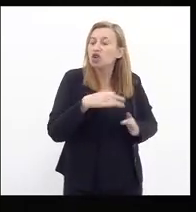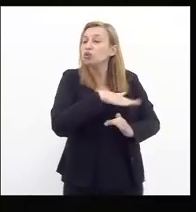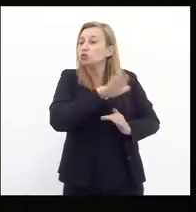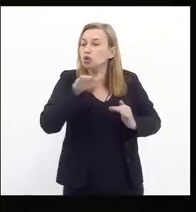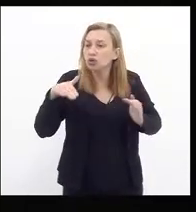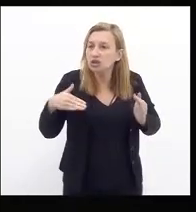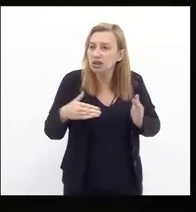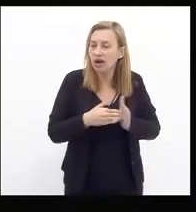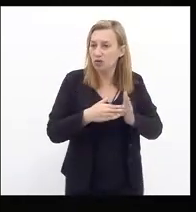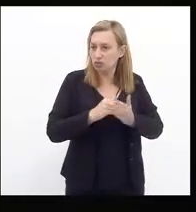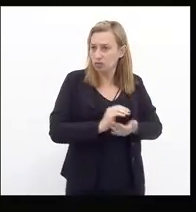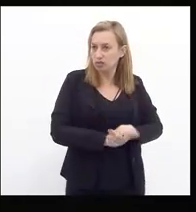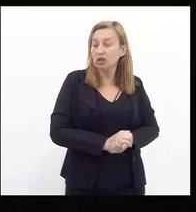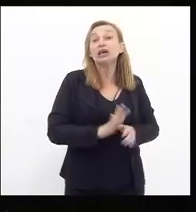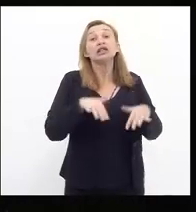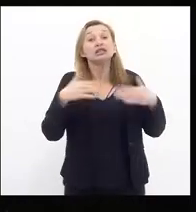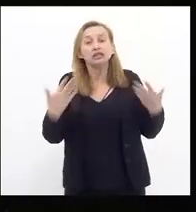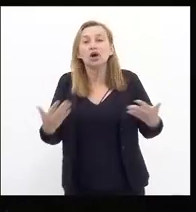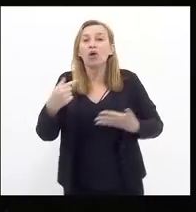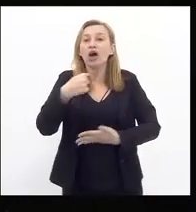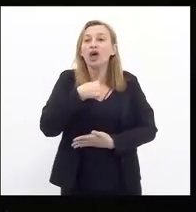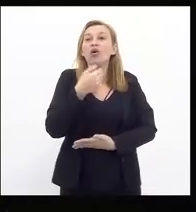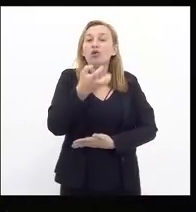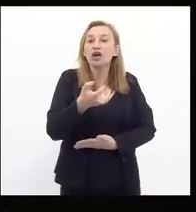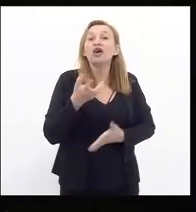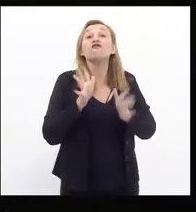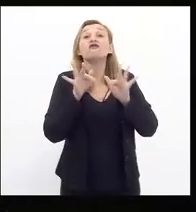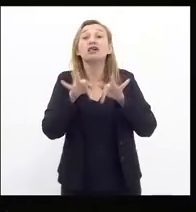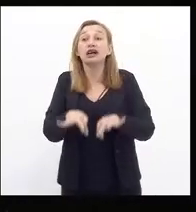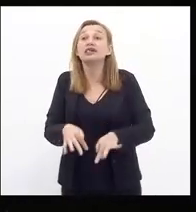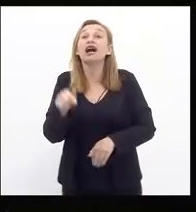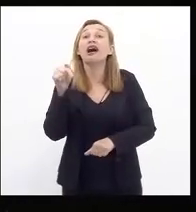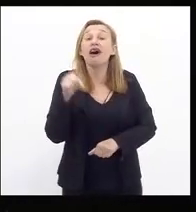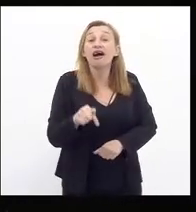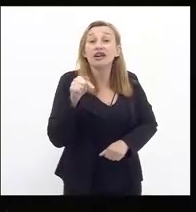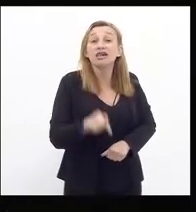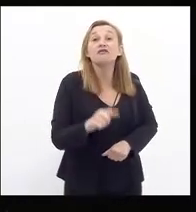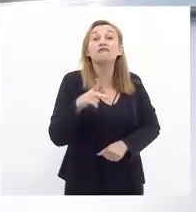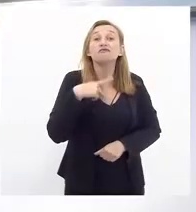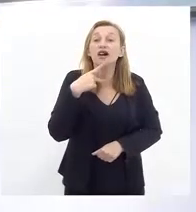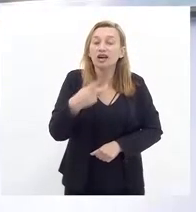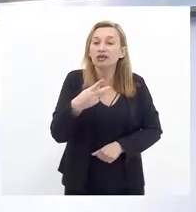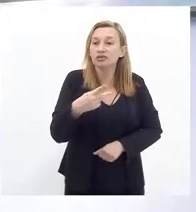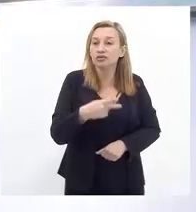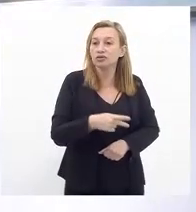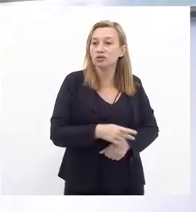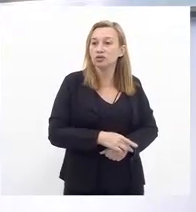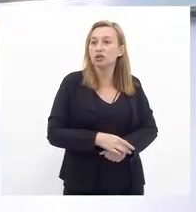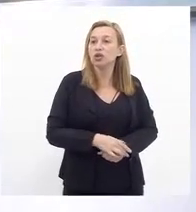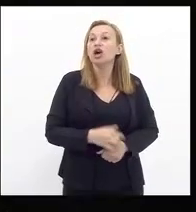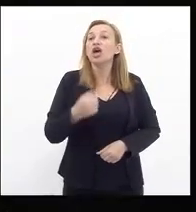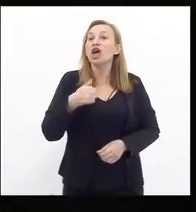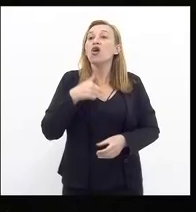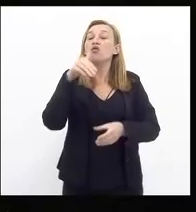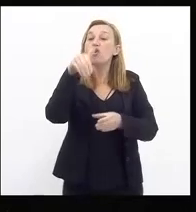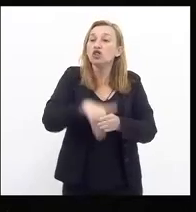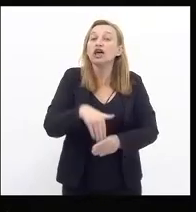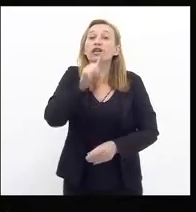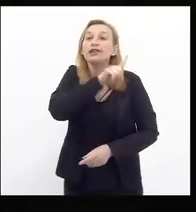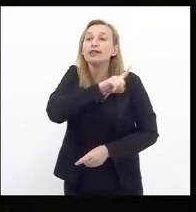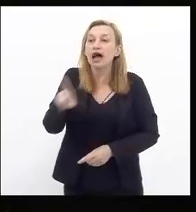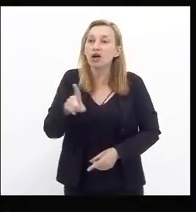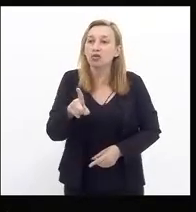dos seus vencimentos então eu quero encerrar aqui dizendo seguinte que eu votei